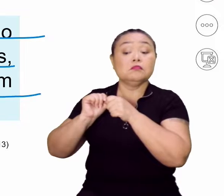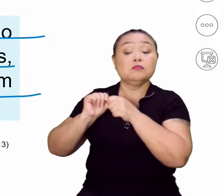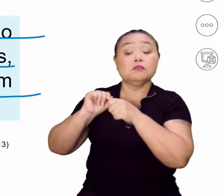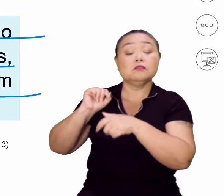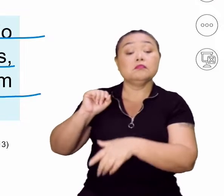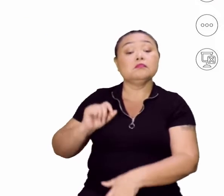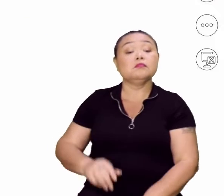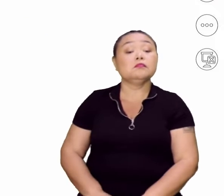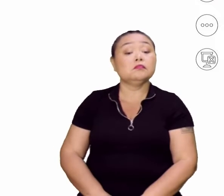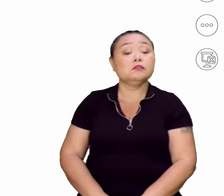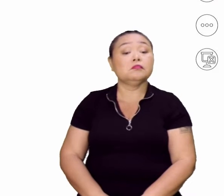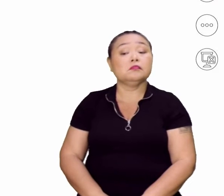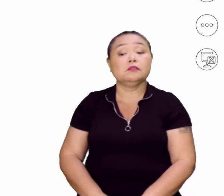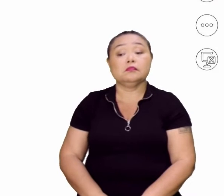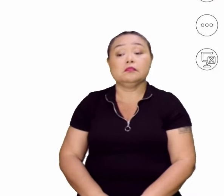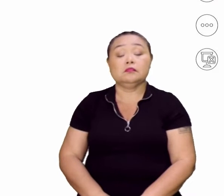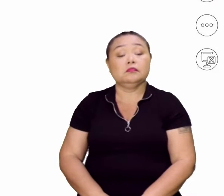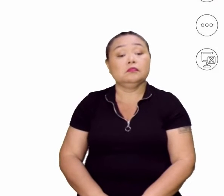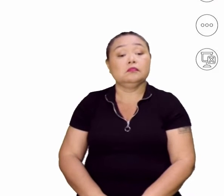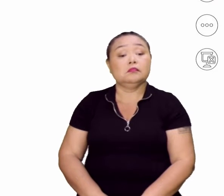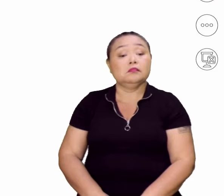empregada, ok?